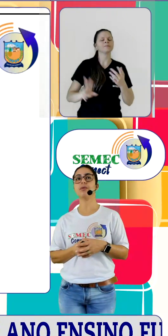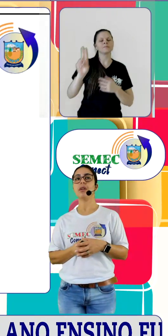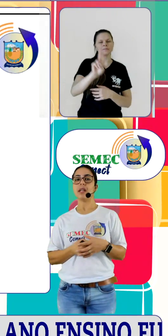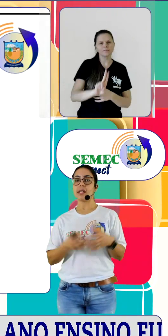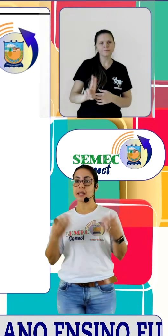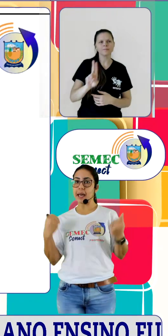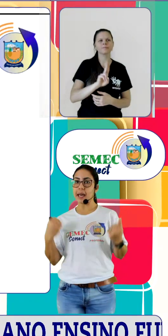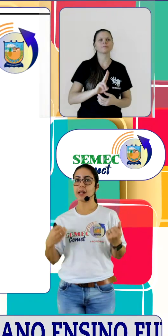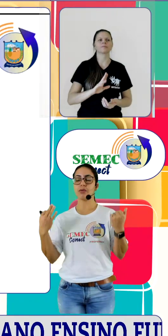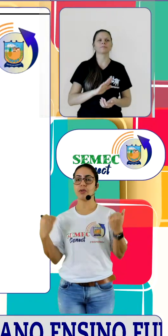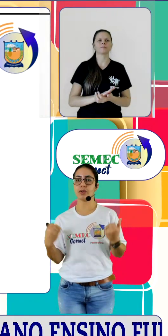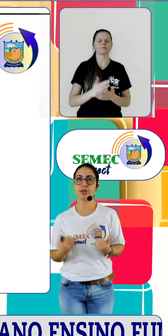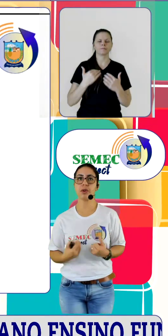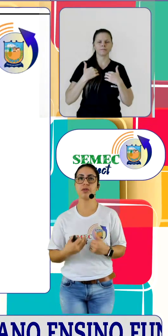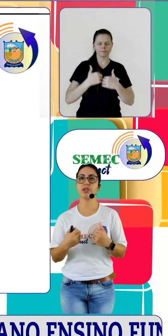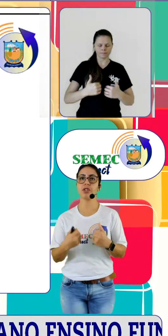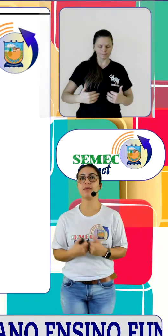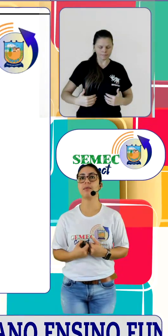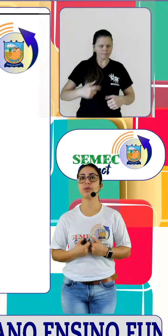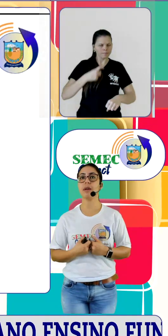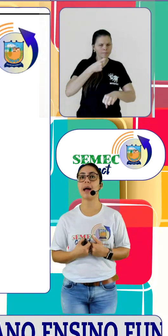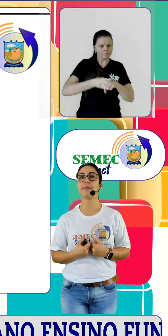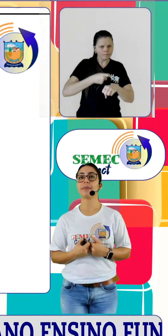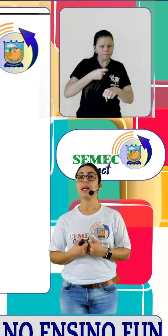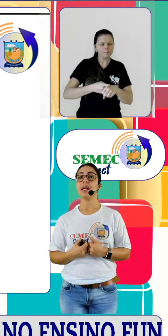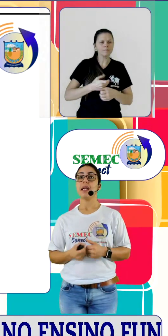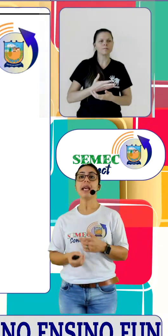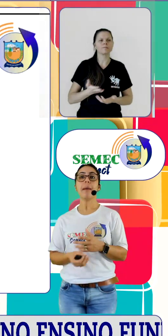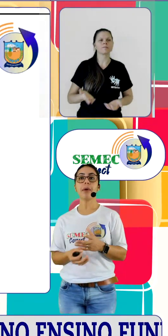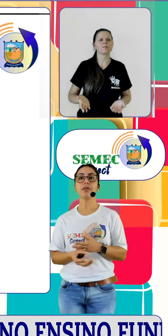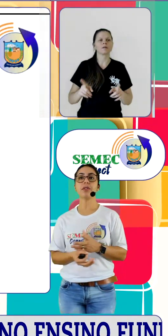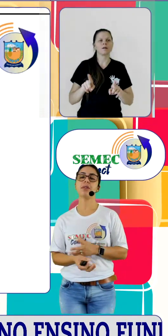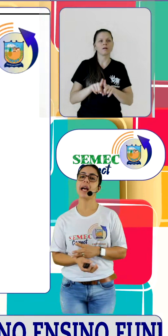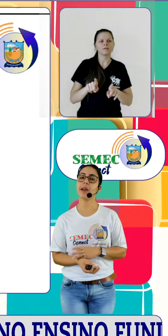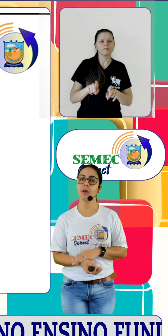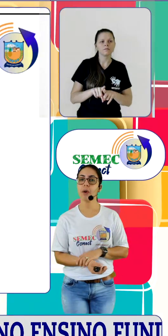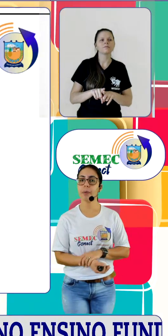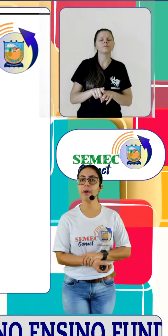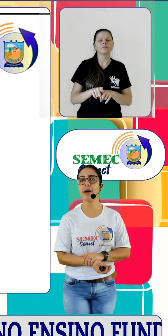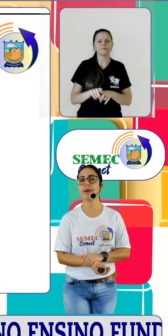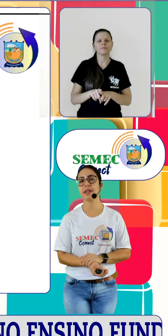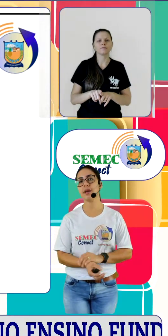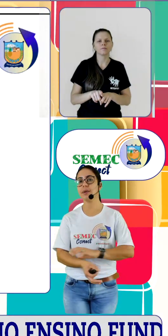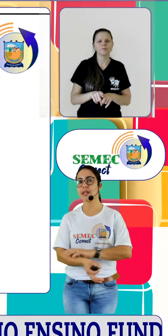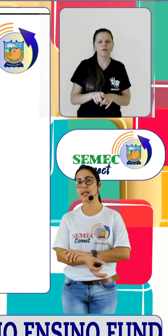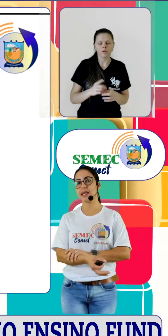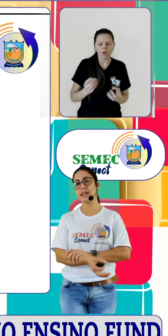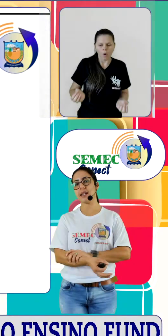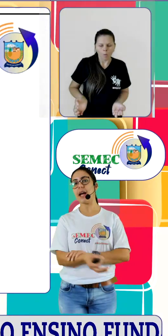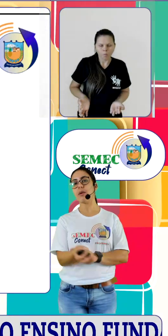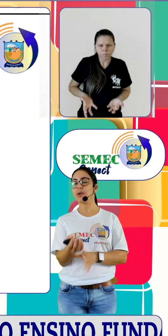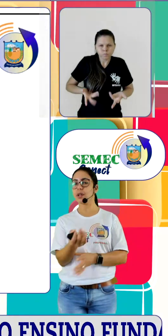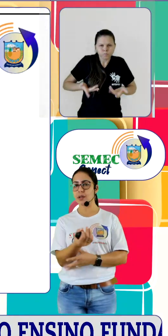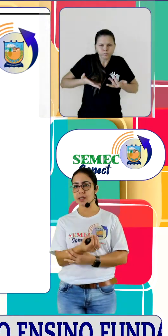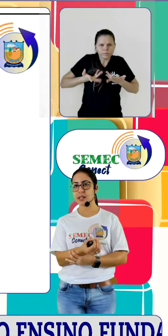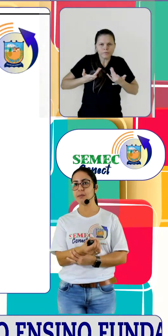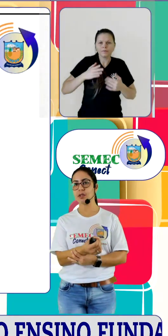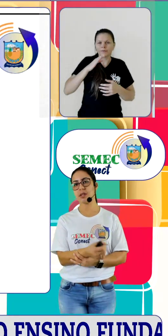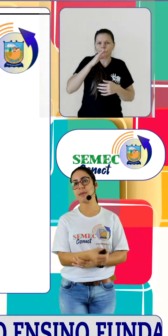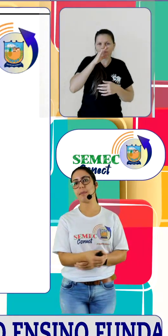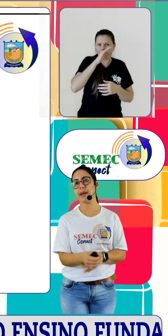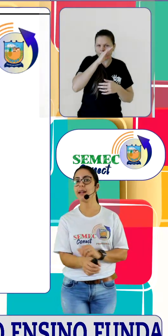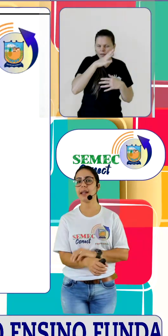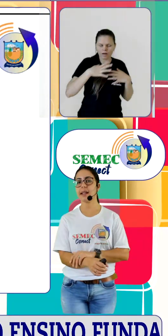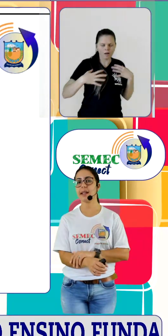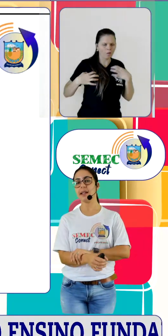nosso esquelético, os nossos ossos no sistema muscular. E a produção de calor corporal. Então, esse calor que nós sentimos na